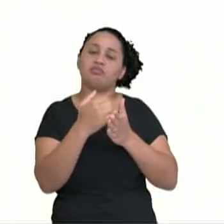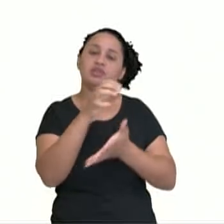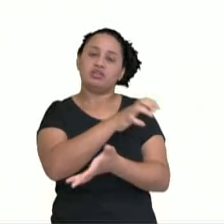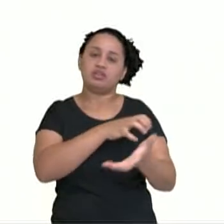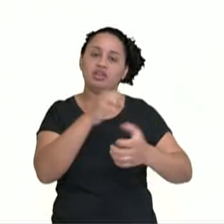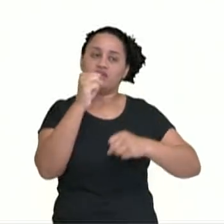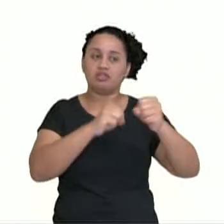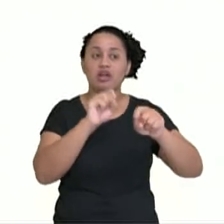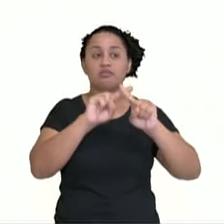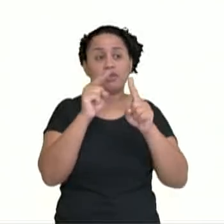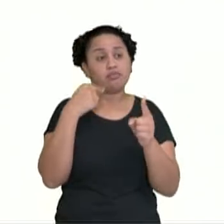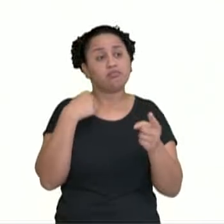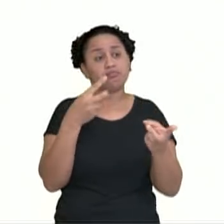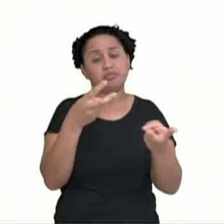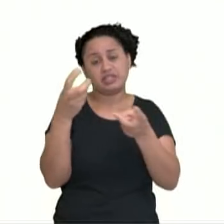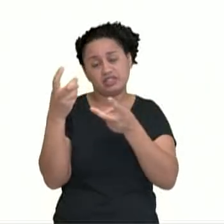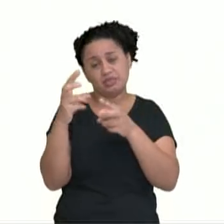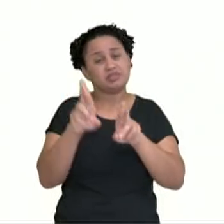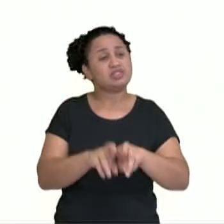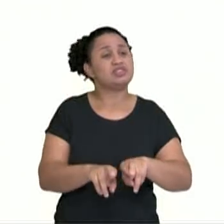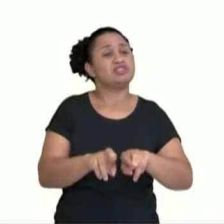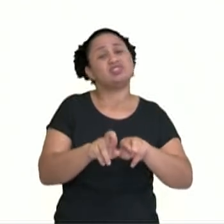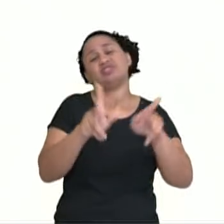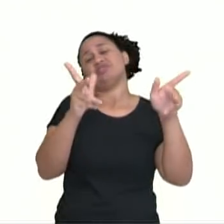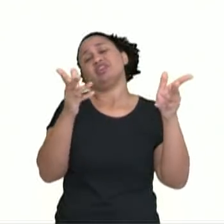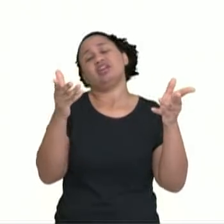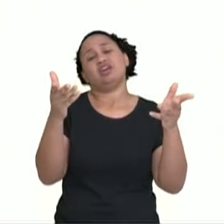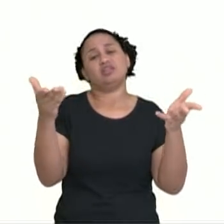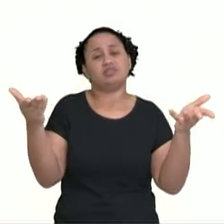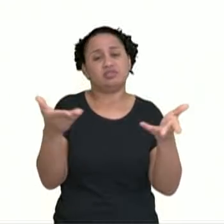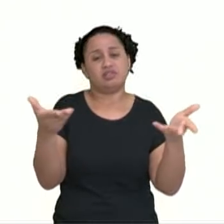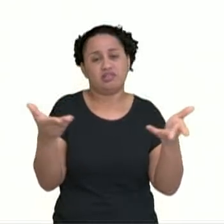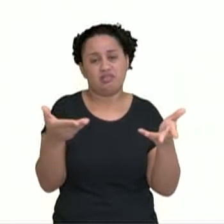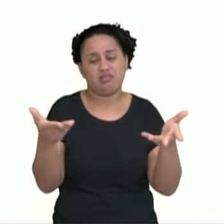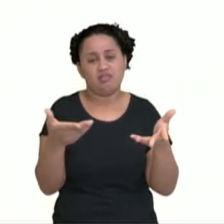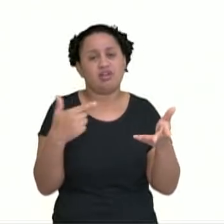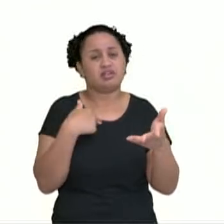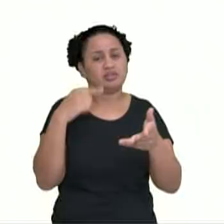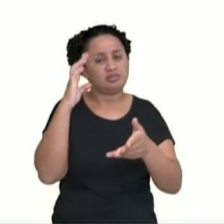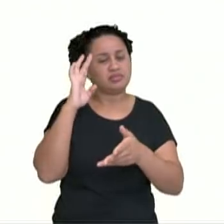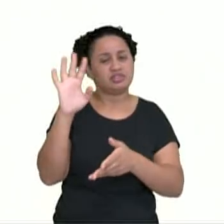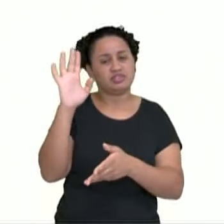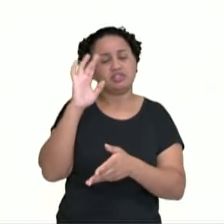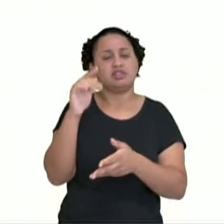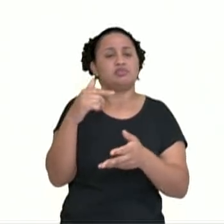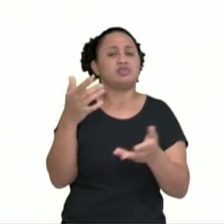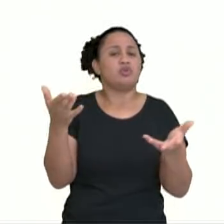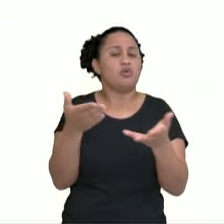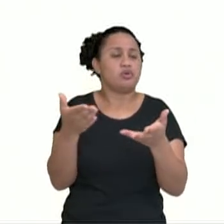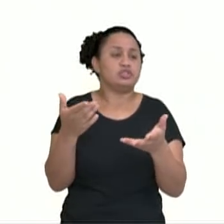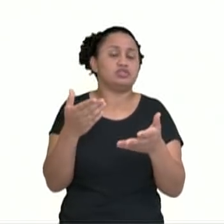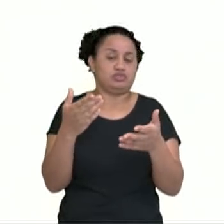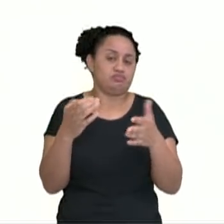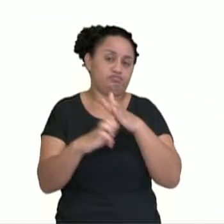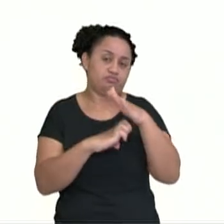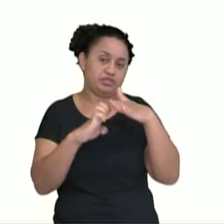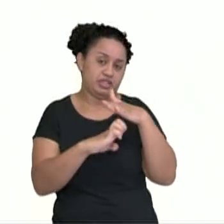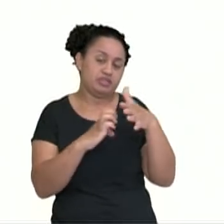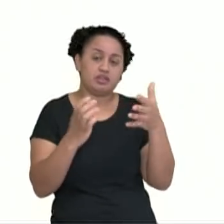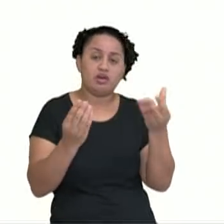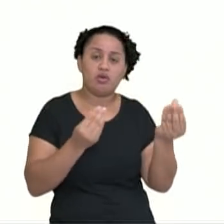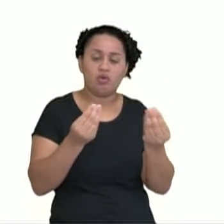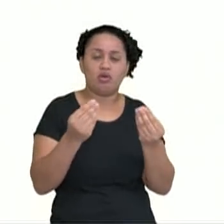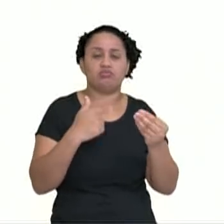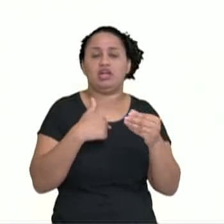mas a gente vê que ela é bem diferente de como a gente imagina uma fábrica no nosso tempo atual. Uma fábrica no nosso tempo